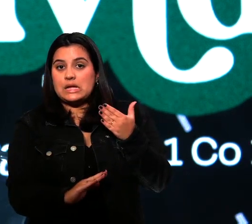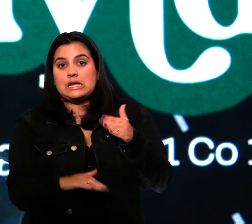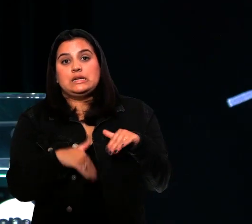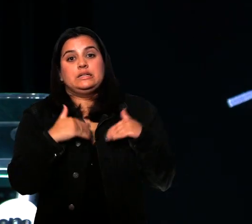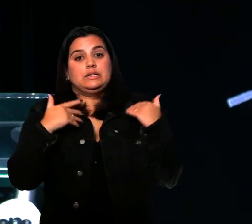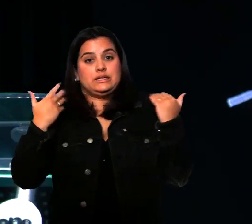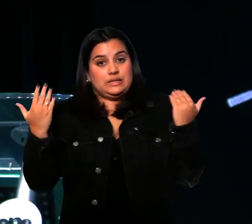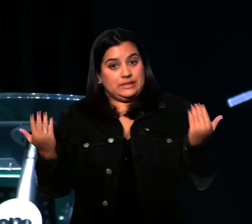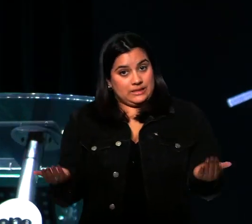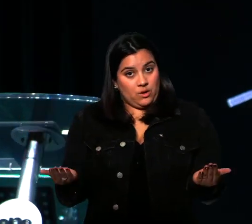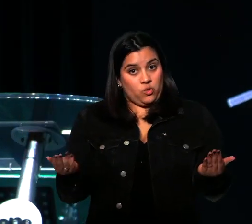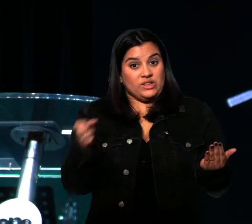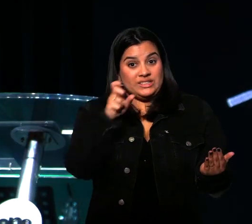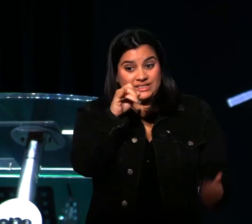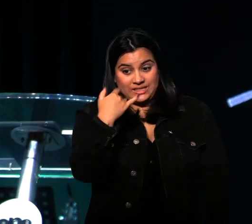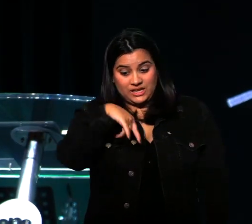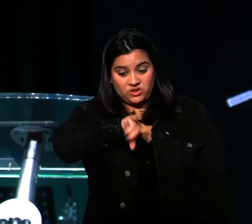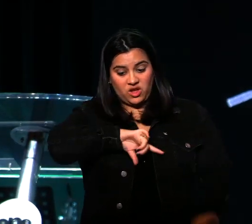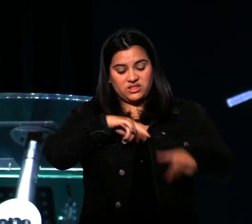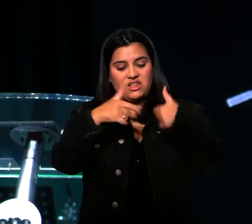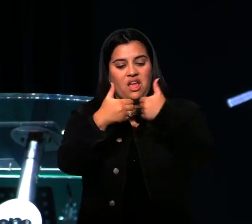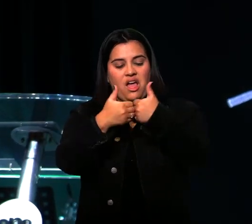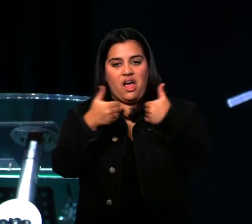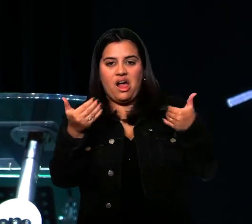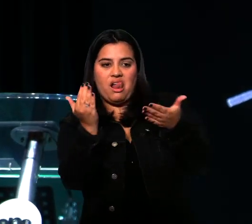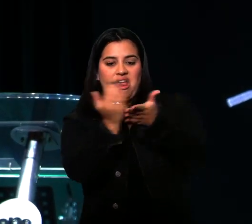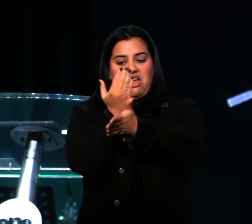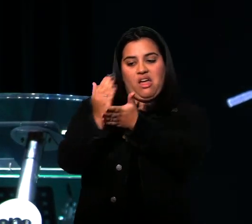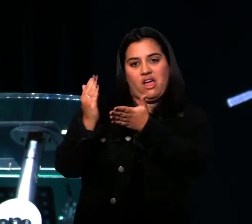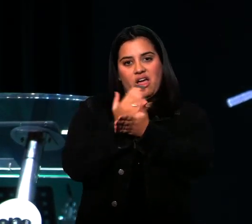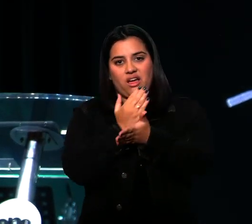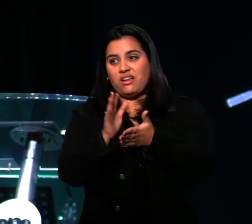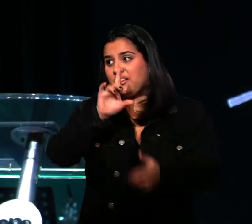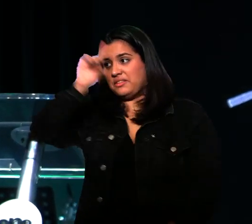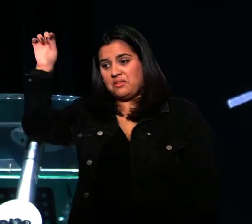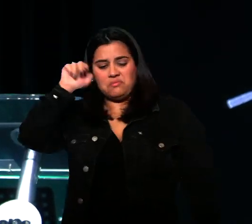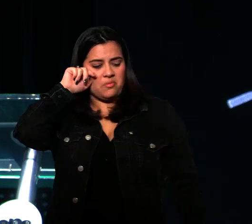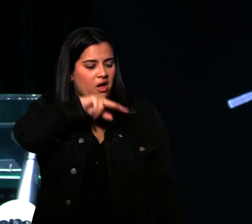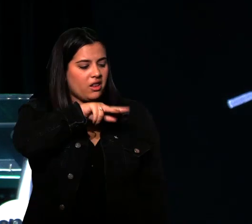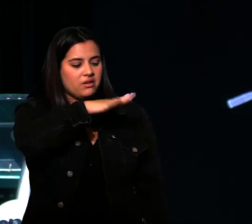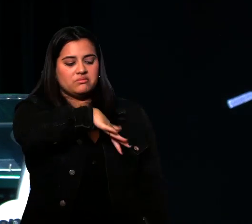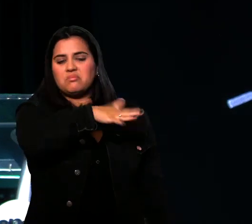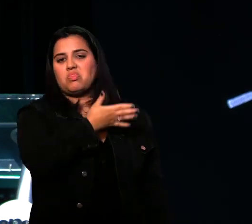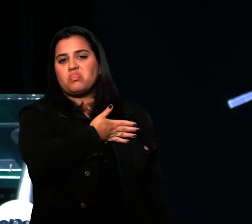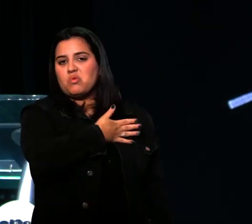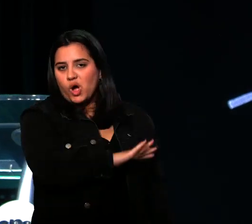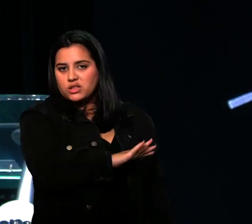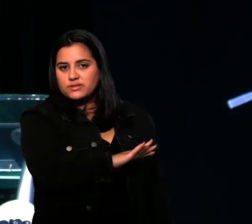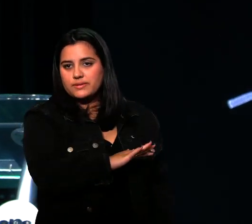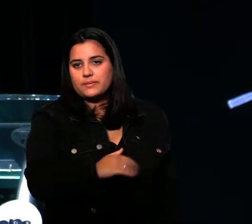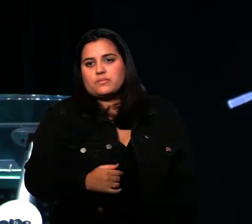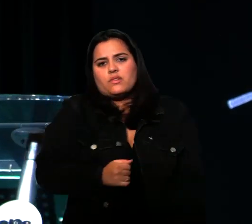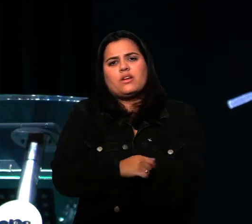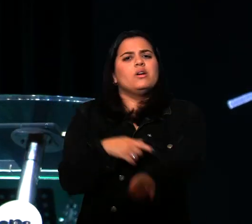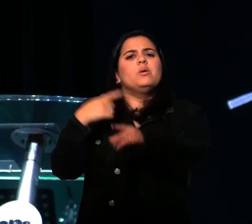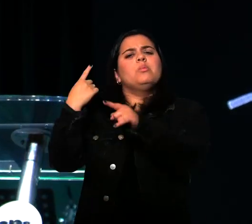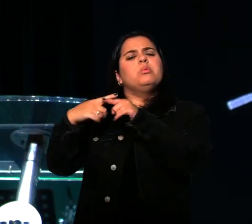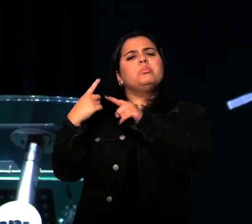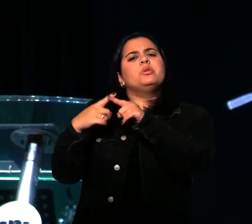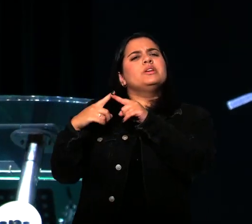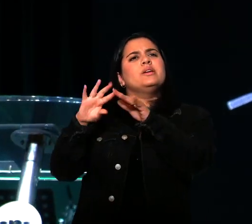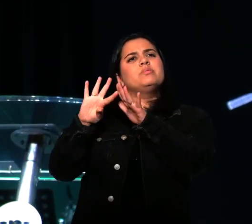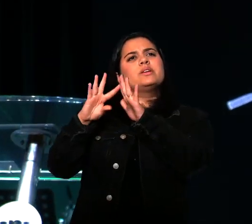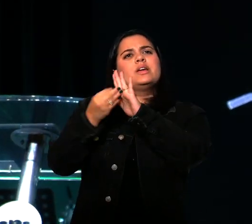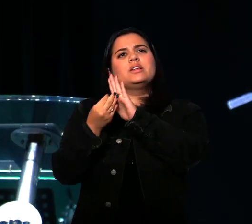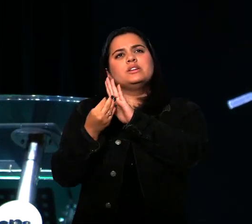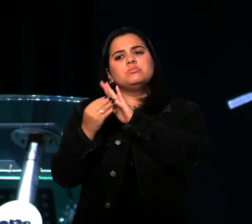nos desaprovam espiritualmente diante de Deus. Por que a igreja cresce menos ou até para de